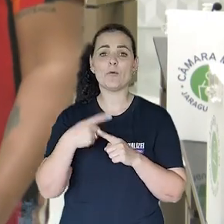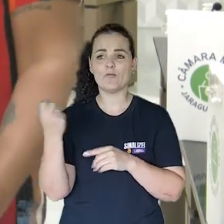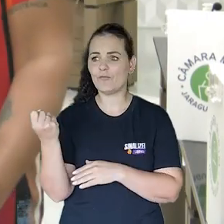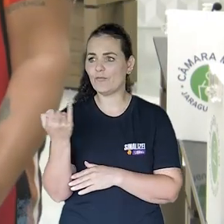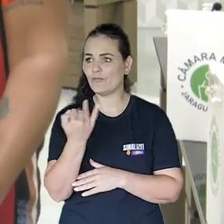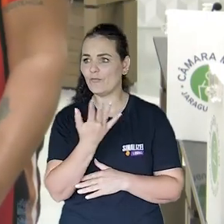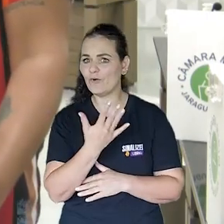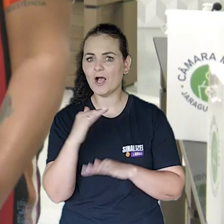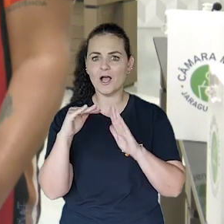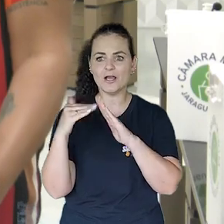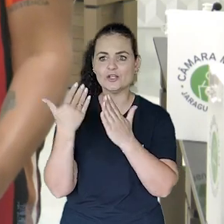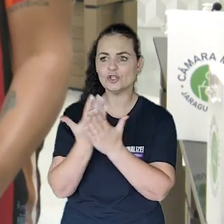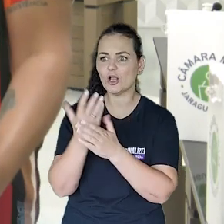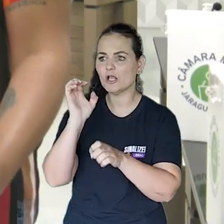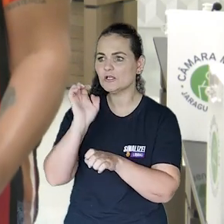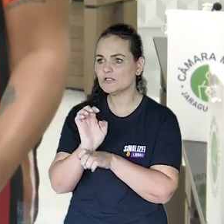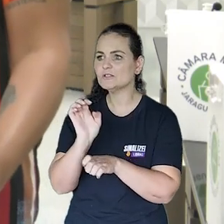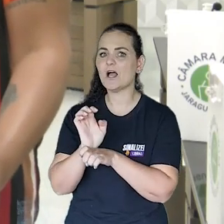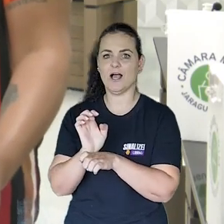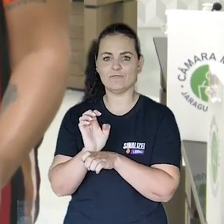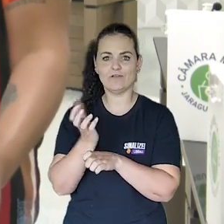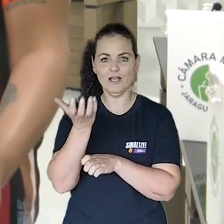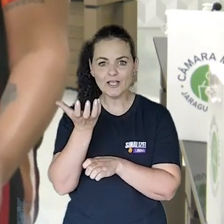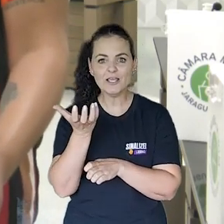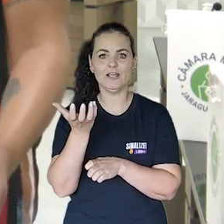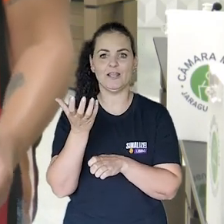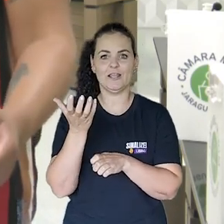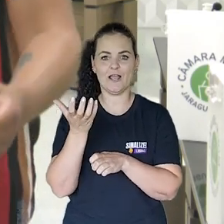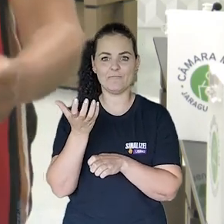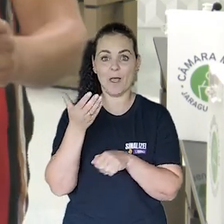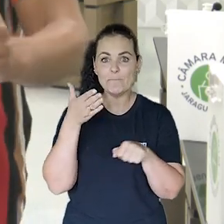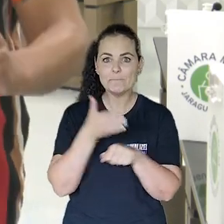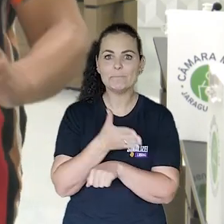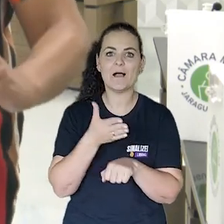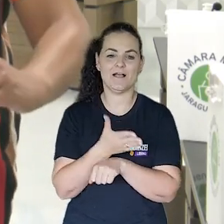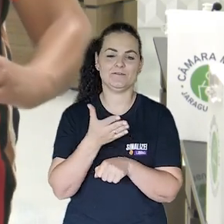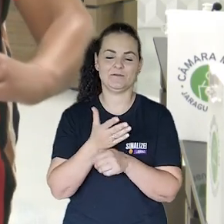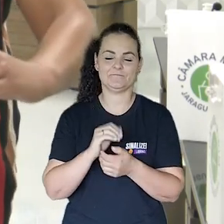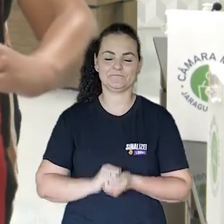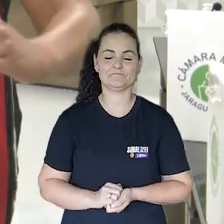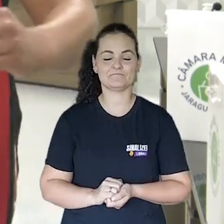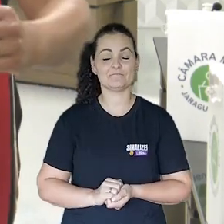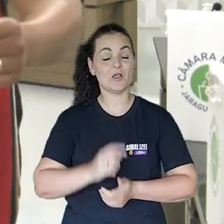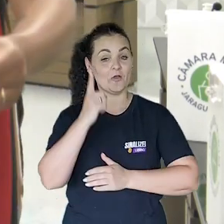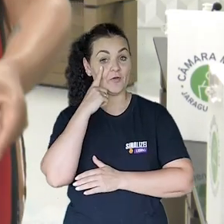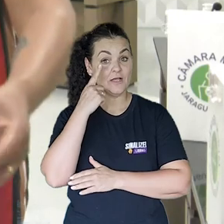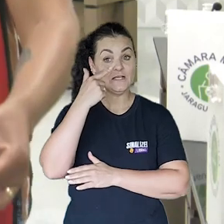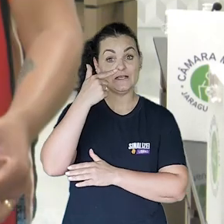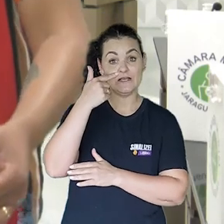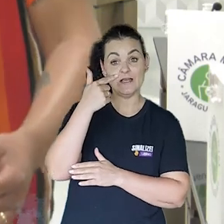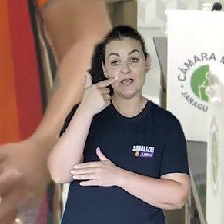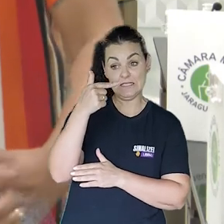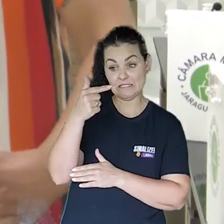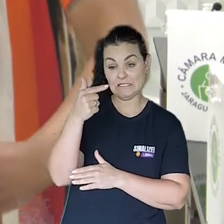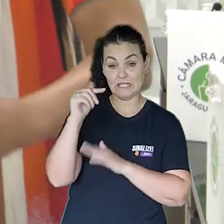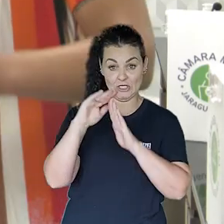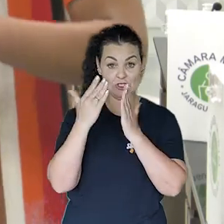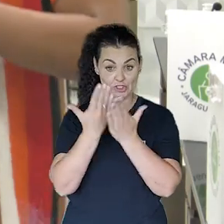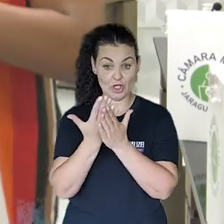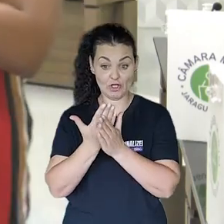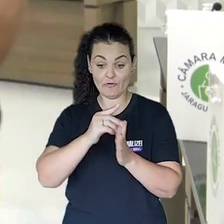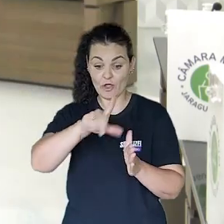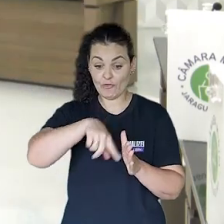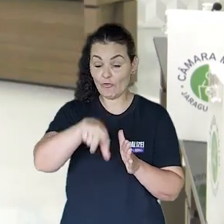7 escolas estaduais que vão participar do sorteio. Isso mesmo. Então, antes, Joel, ó, estou abrindo a